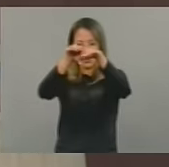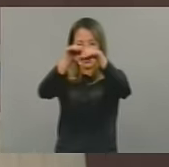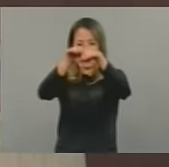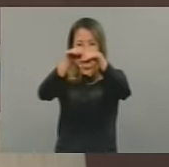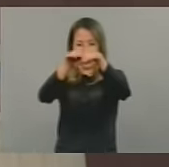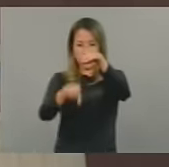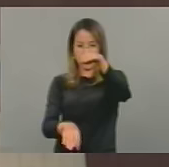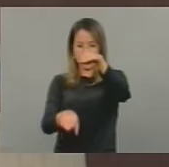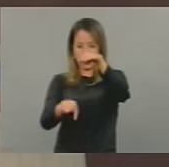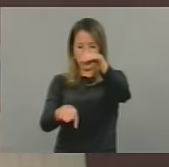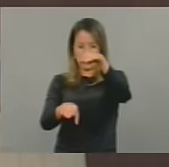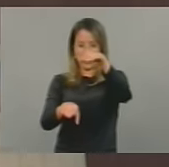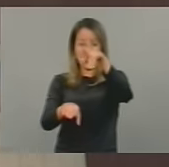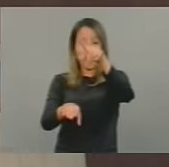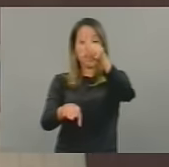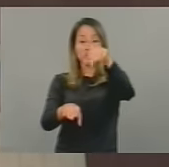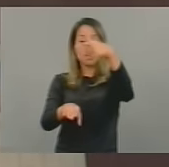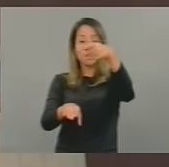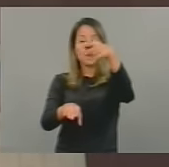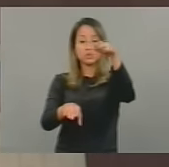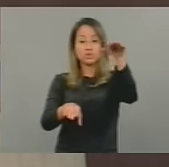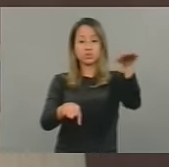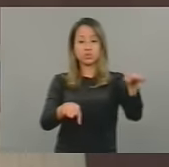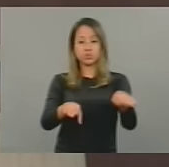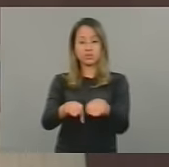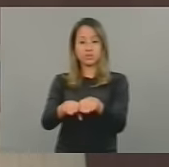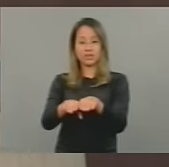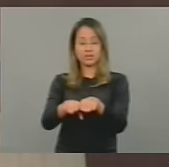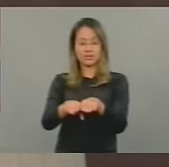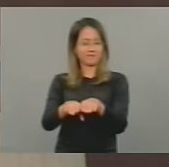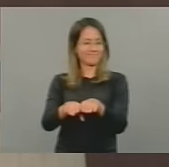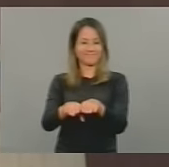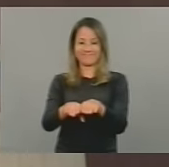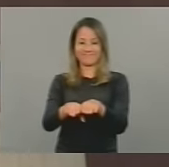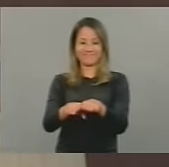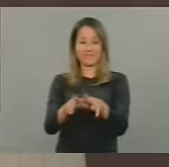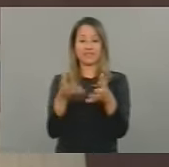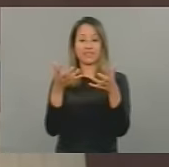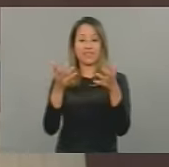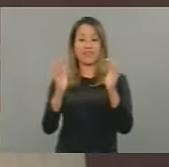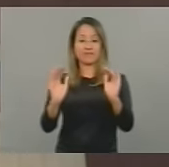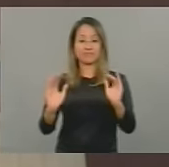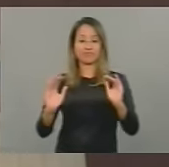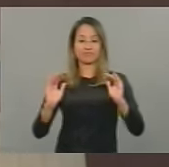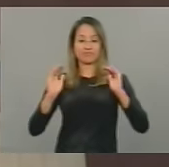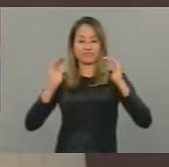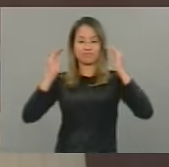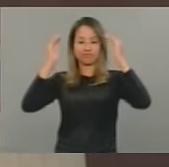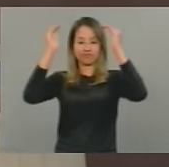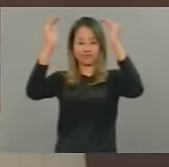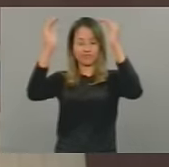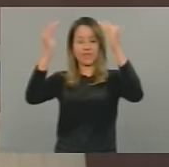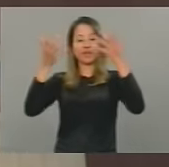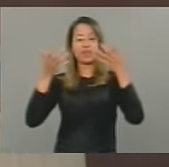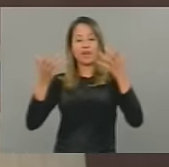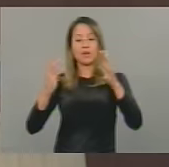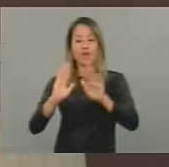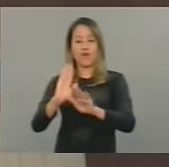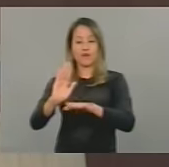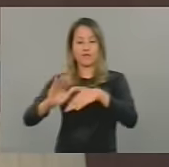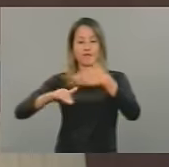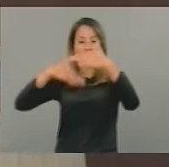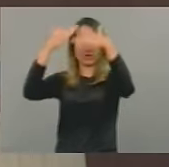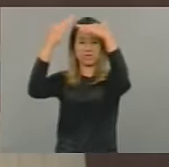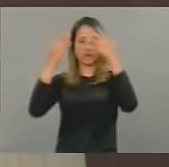para que ela cesse. Porque as elites econômicas, a